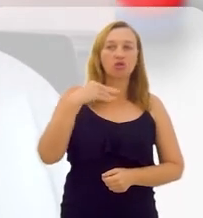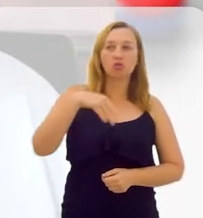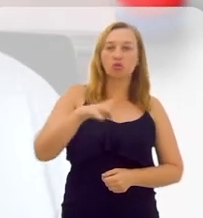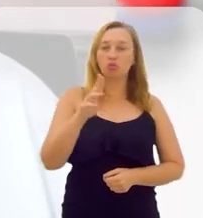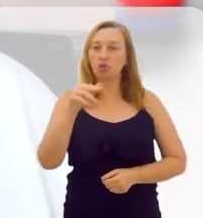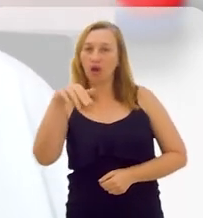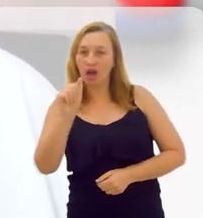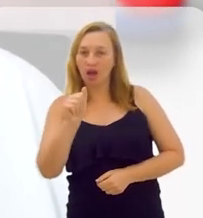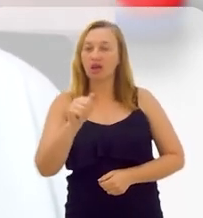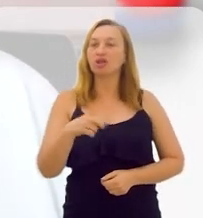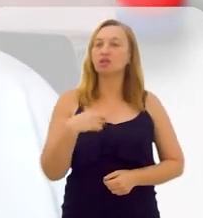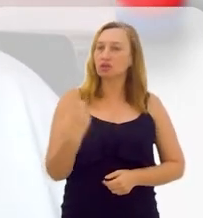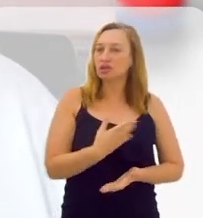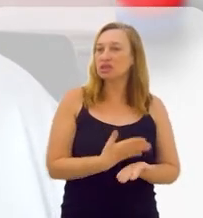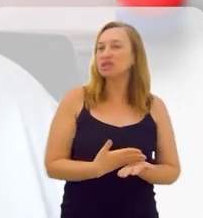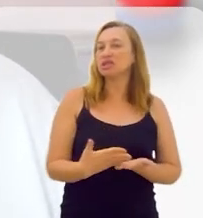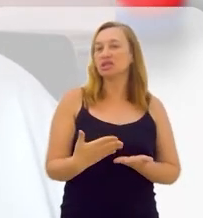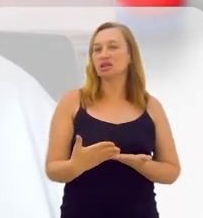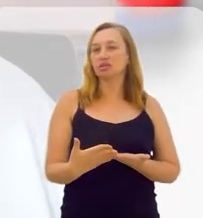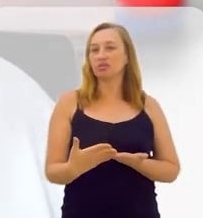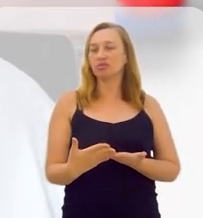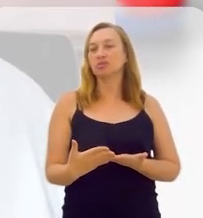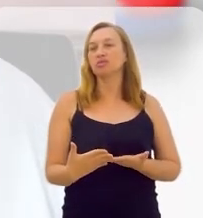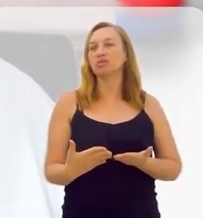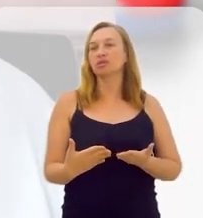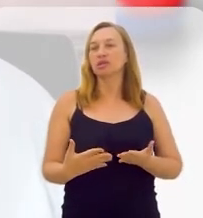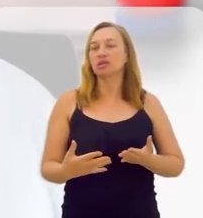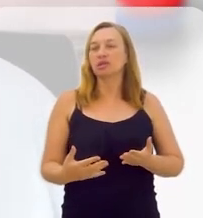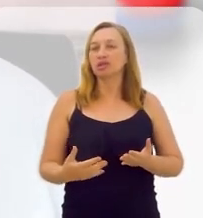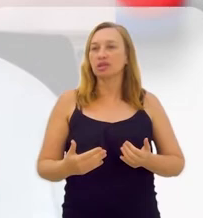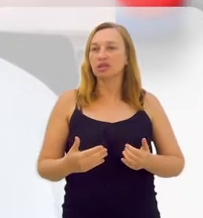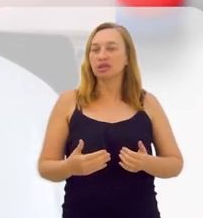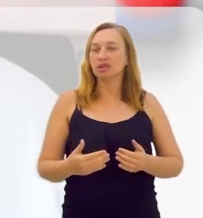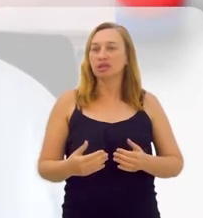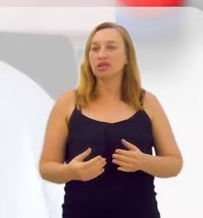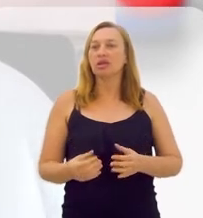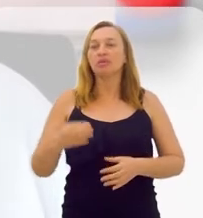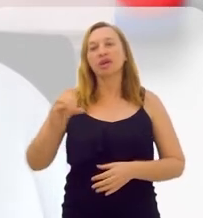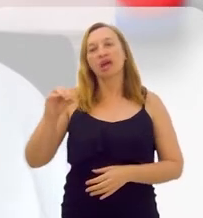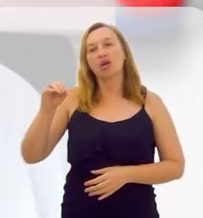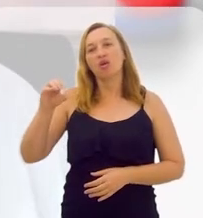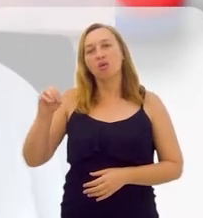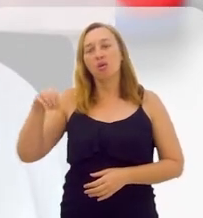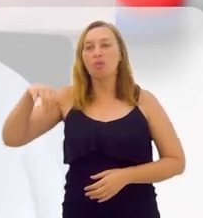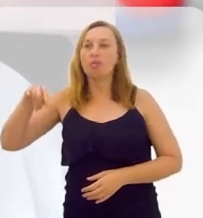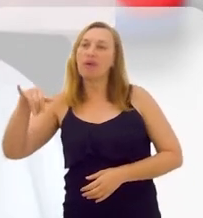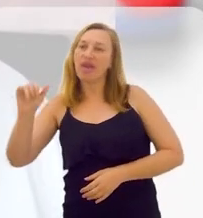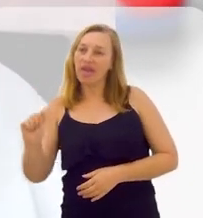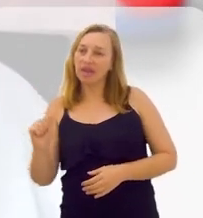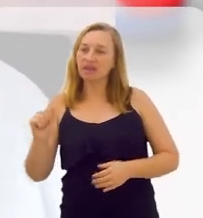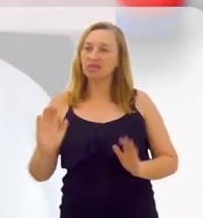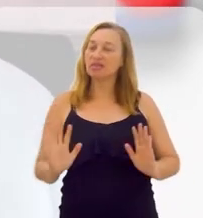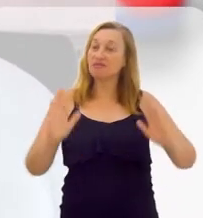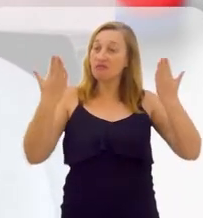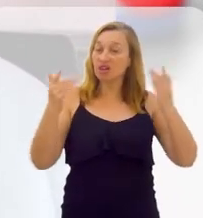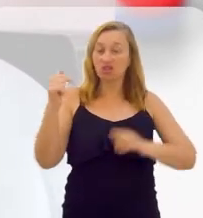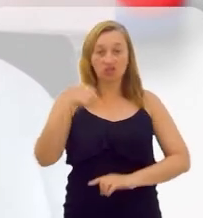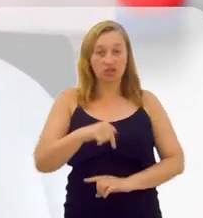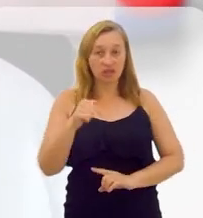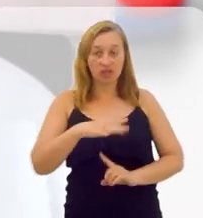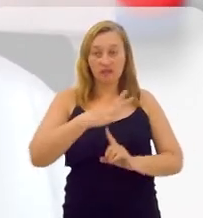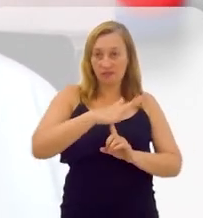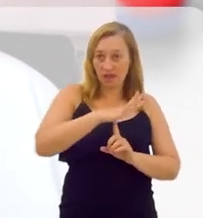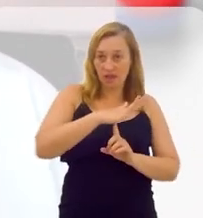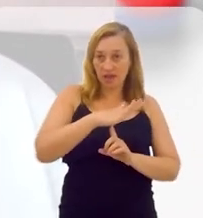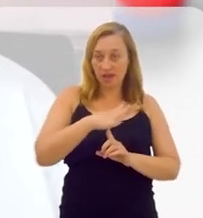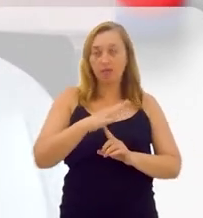Banco Mumbuca, nós começamos a abrir o nosso espaço para que a Colmeia fizesse eventos aqui,